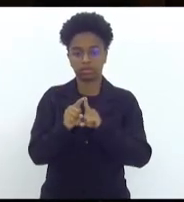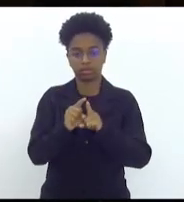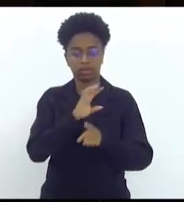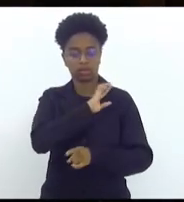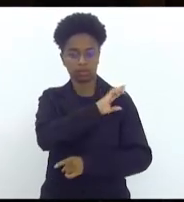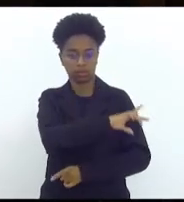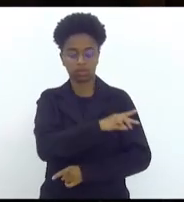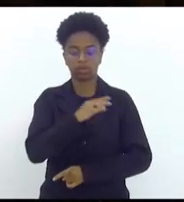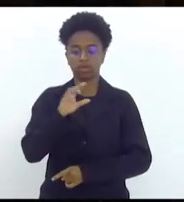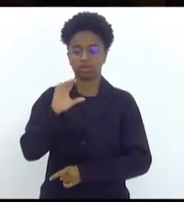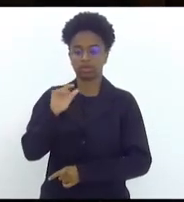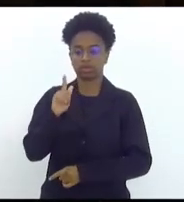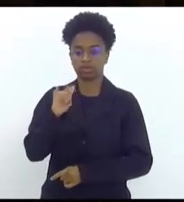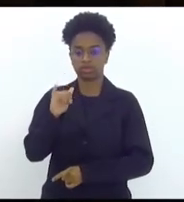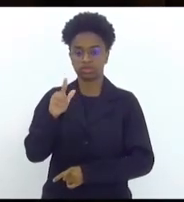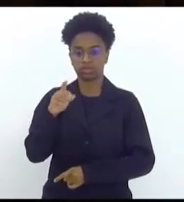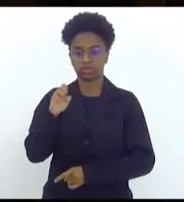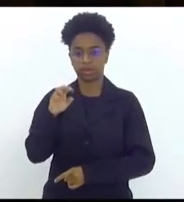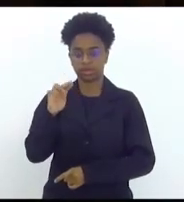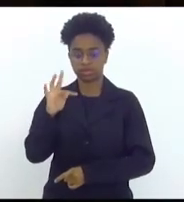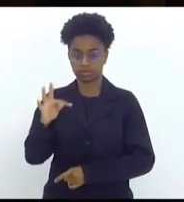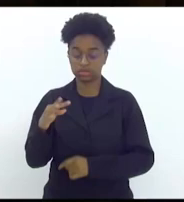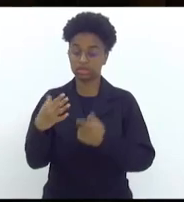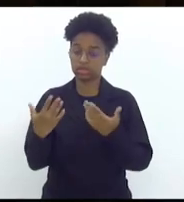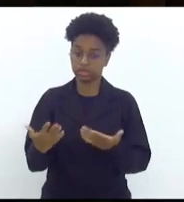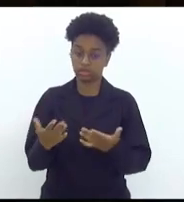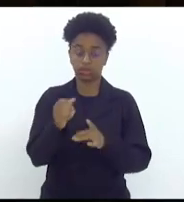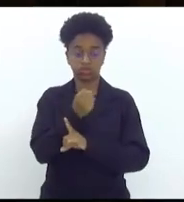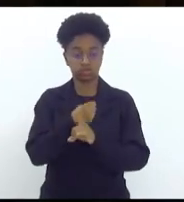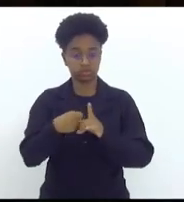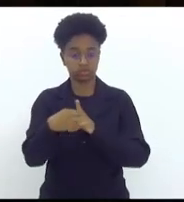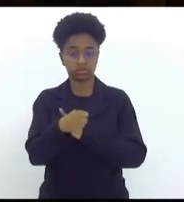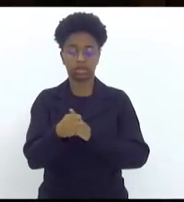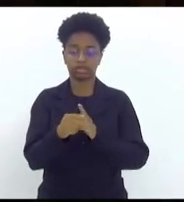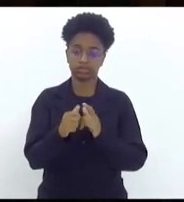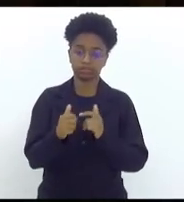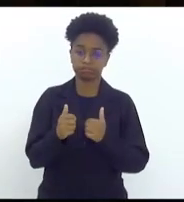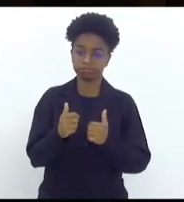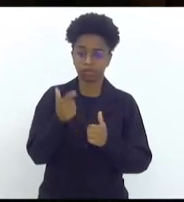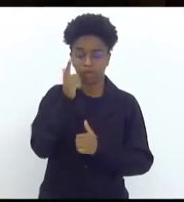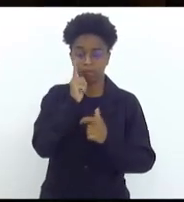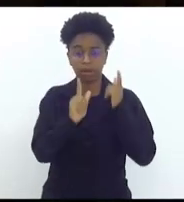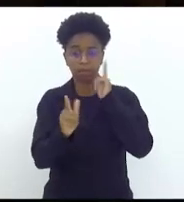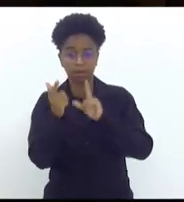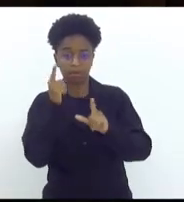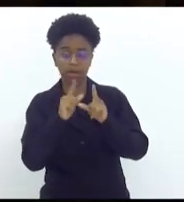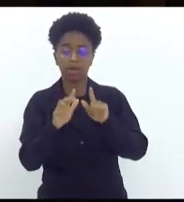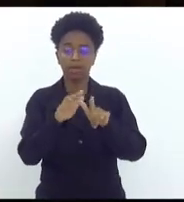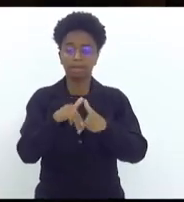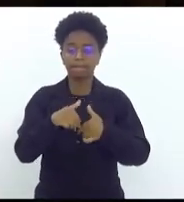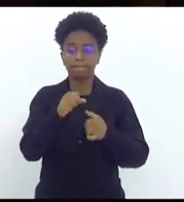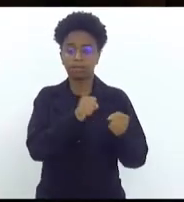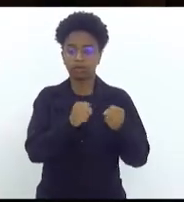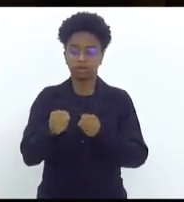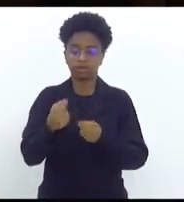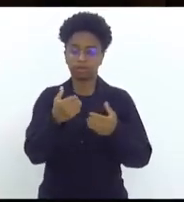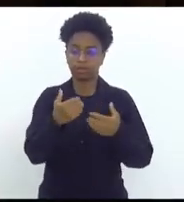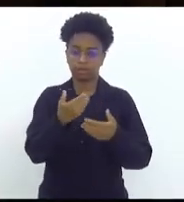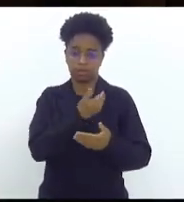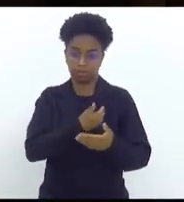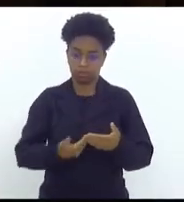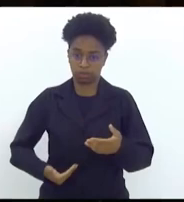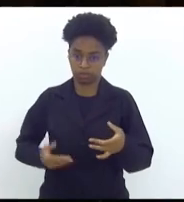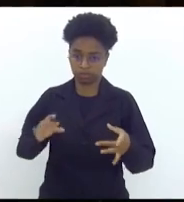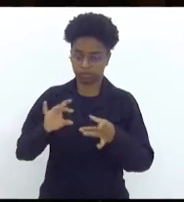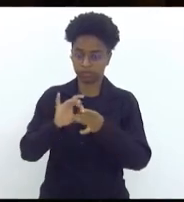batalhão Coronel Gilbert Esse é o fruto que a sociedade vem colhendo quando os poderes públicos se unem a